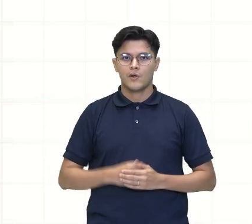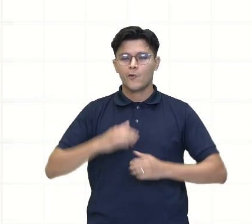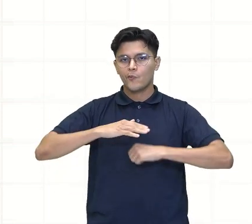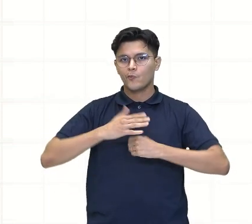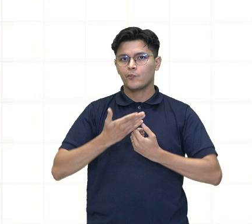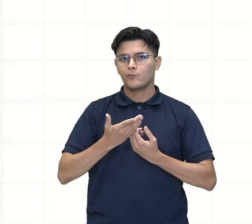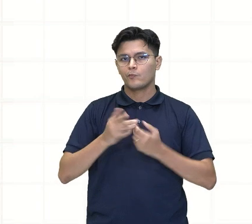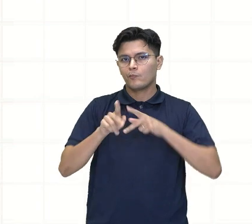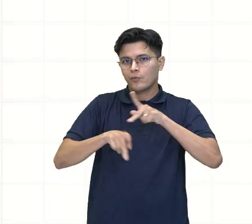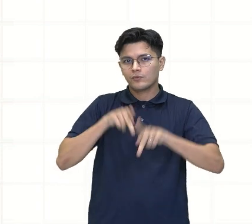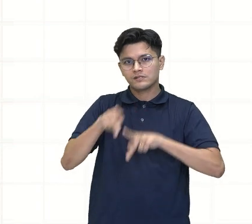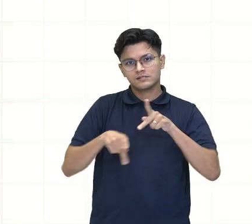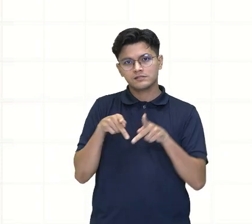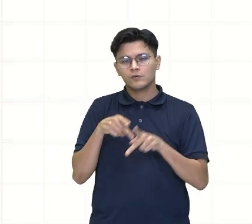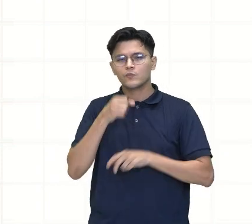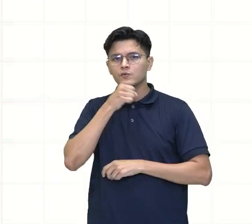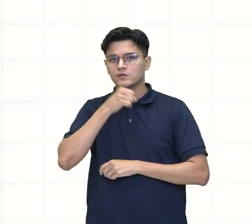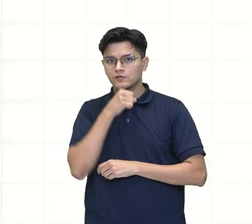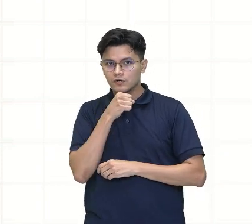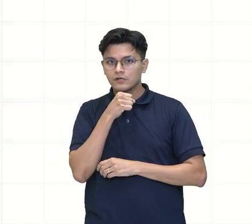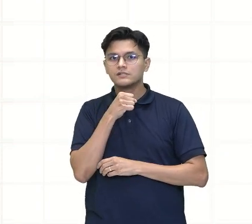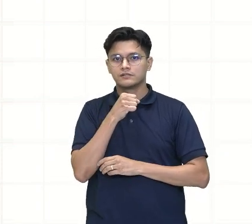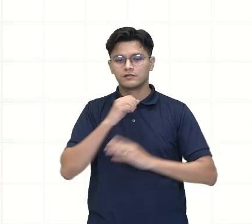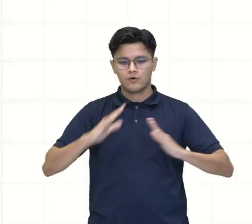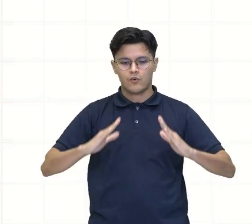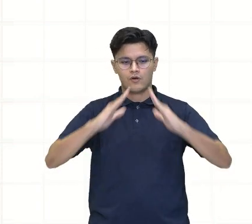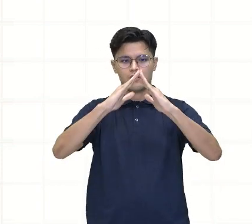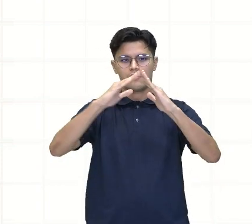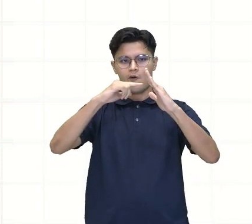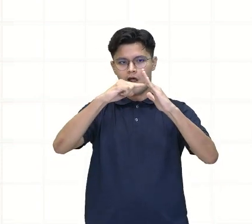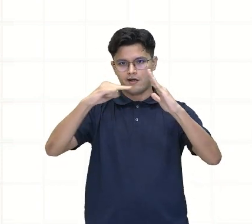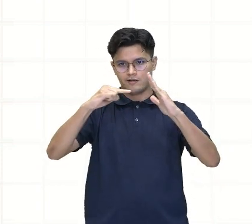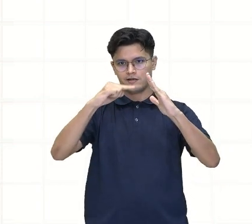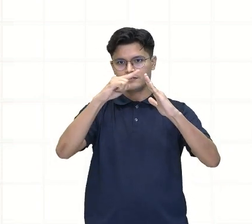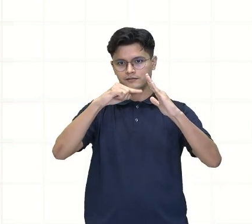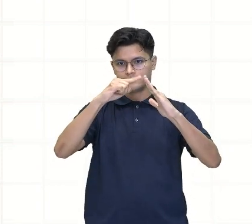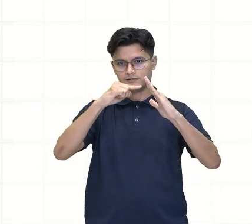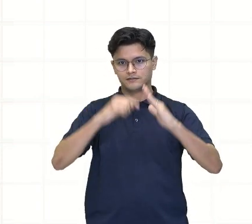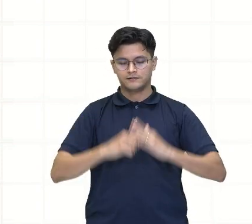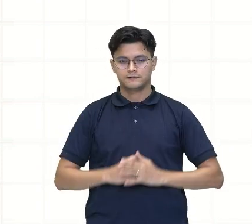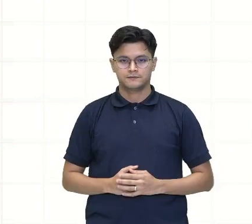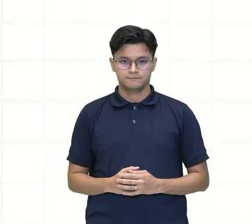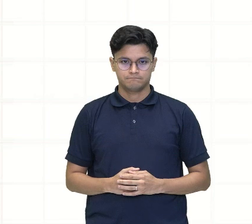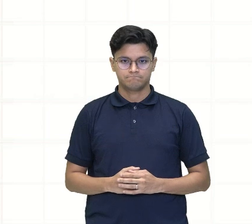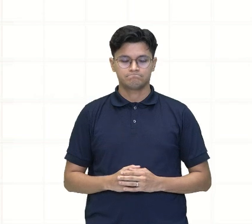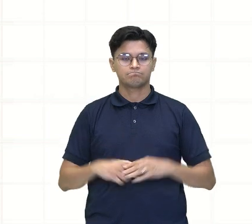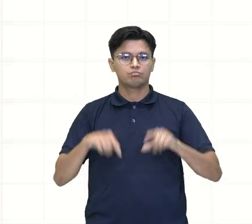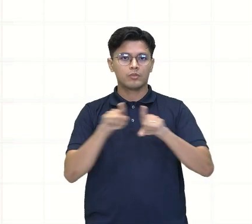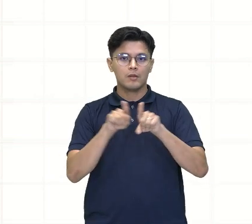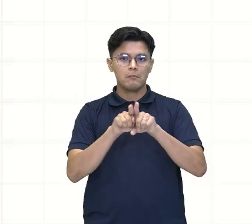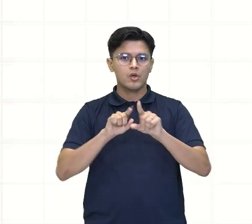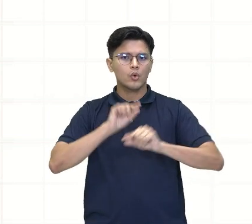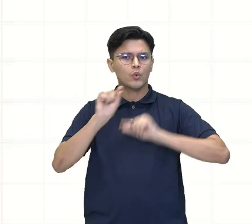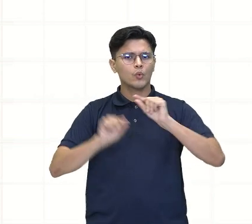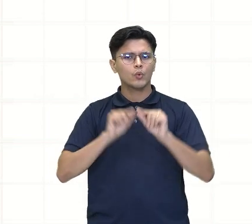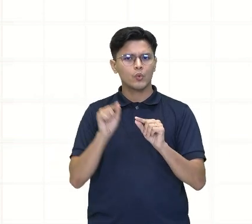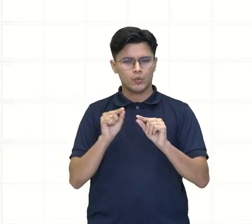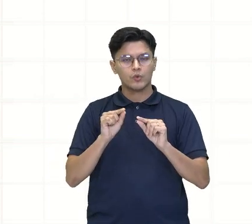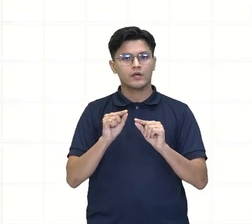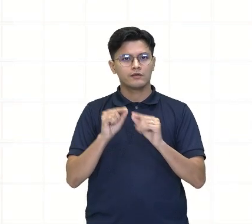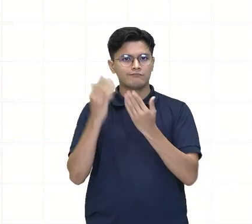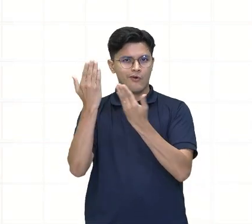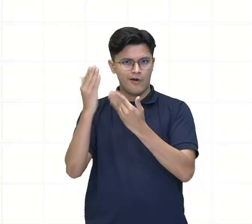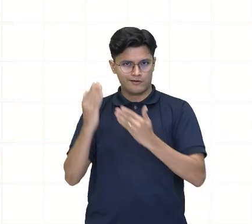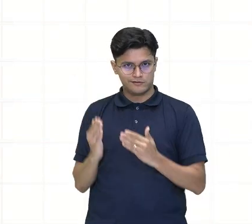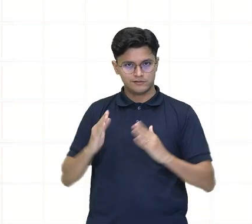da minha pirâmide, tá bom? E aí temos também, nessa análise da pirâmide, ela revela que a população masculina,